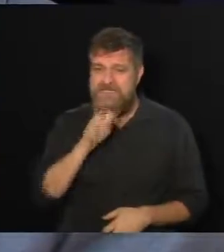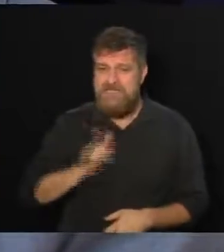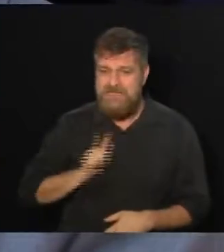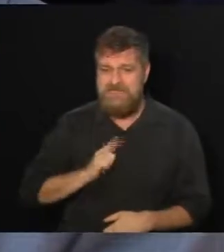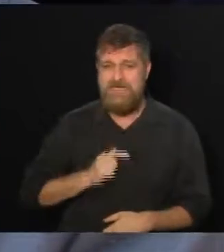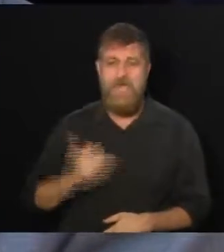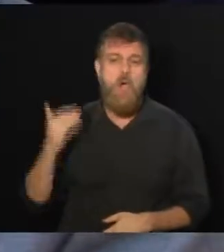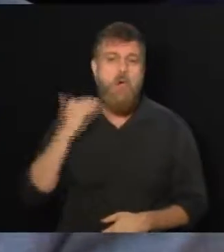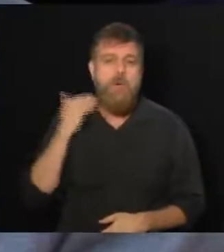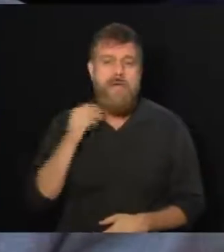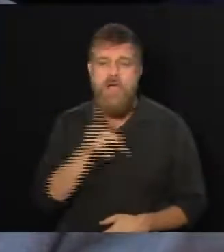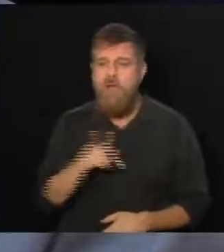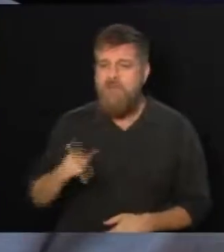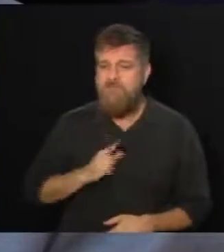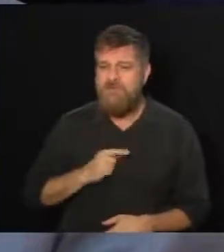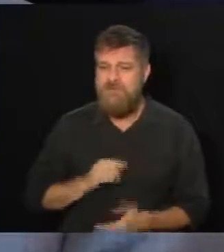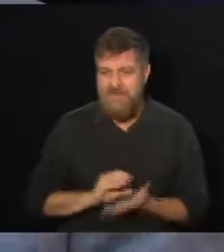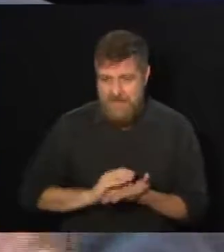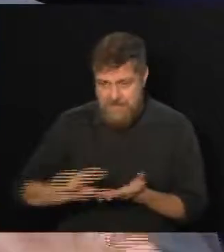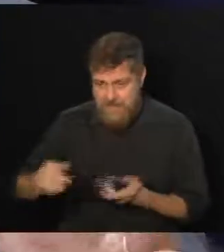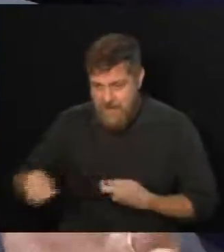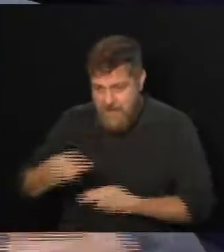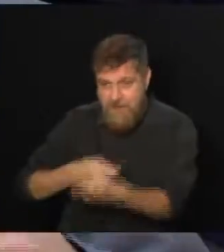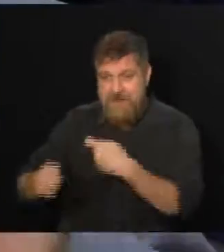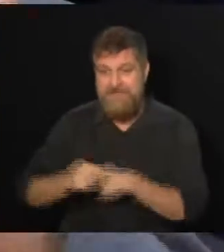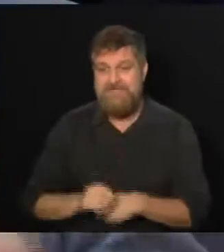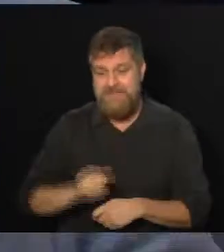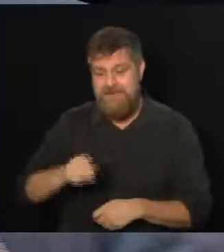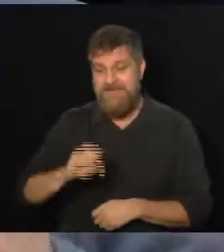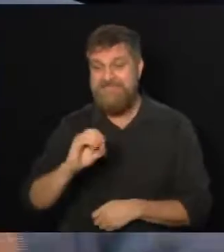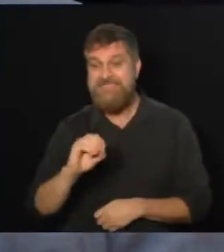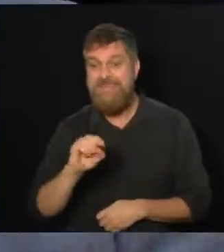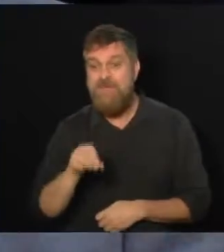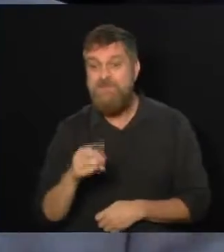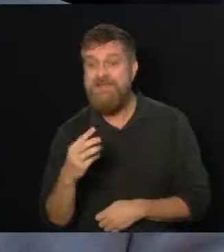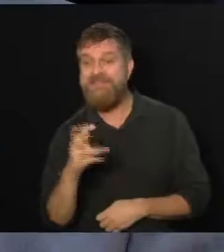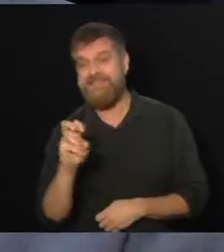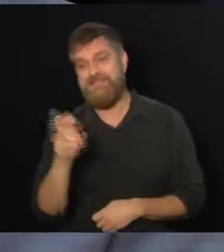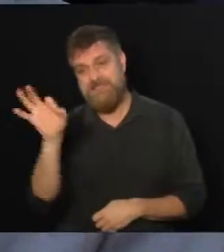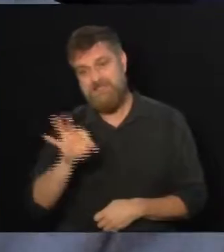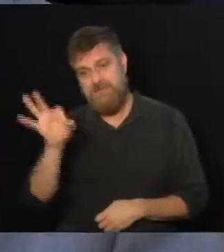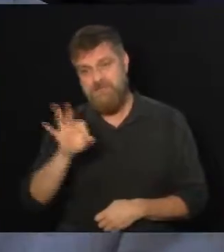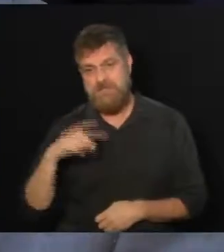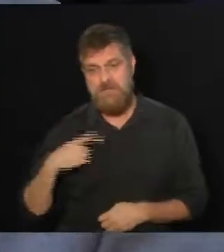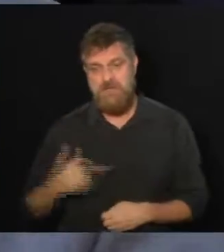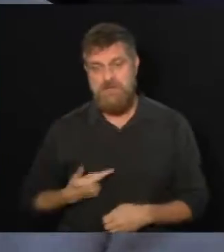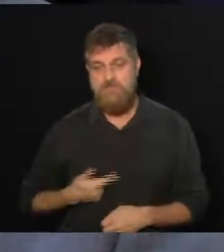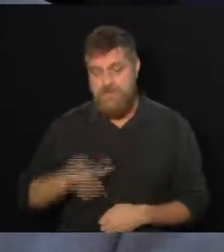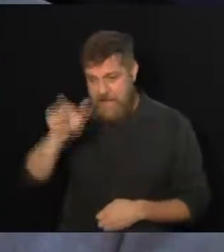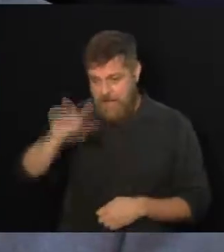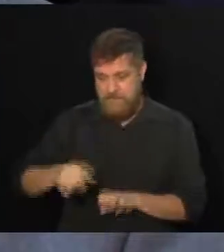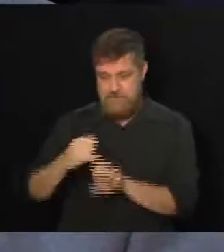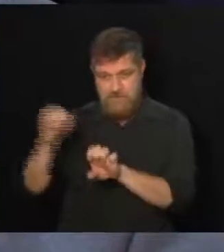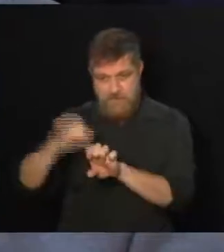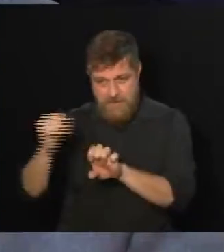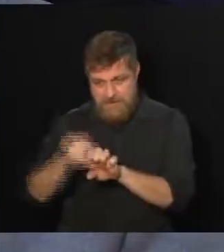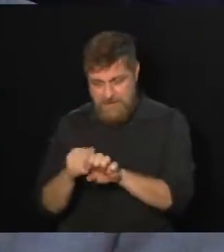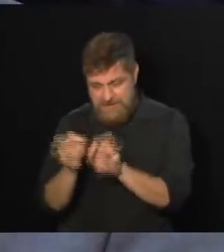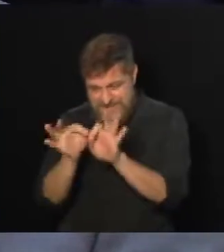tem empréstimo a 0,35, que o Sebrae, depois de uma etapa cumprida, a pessoa consegue, como